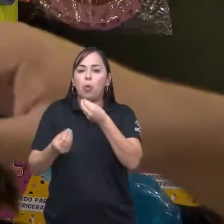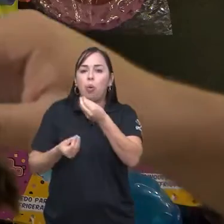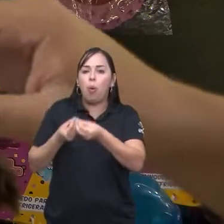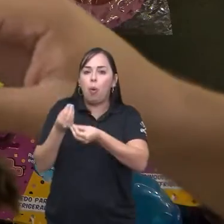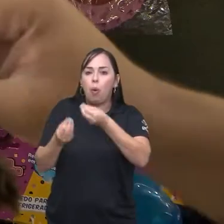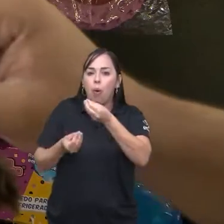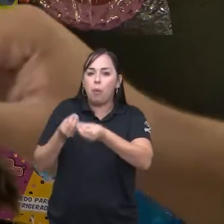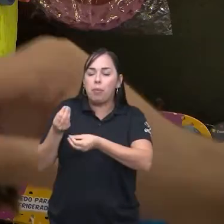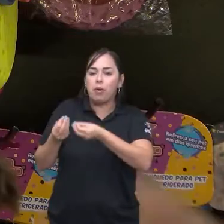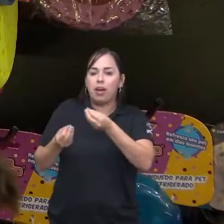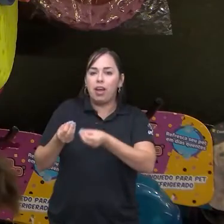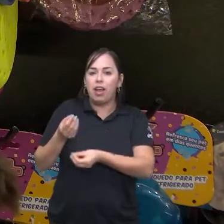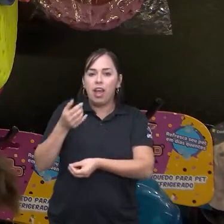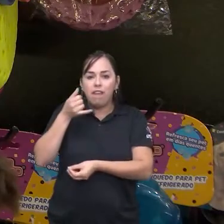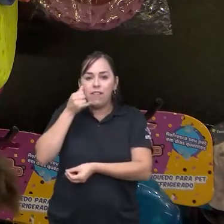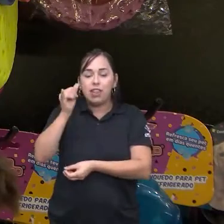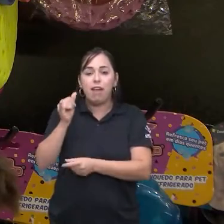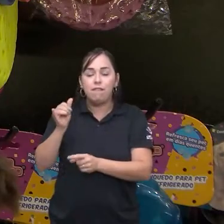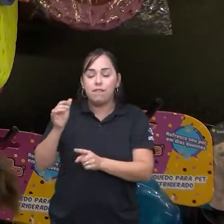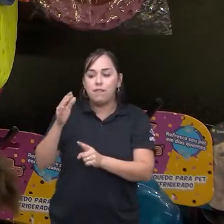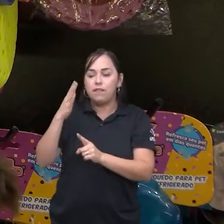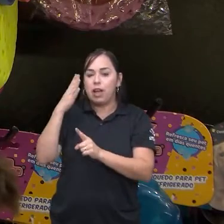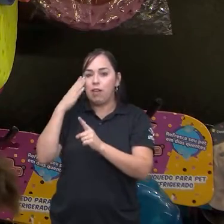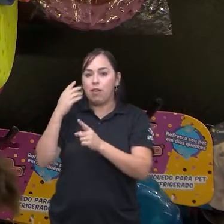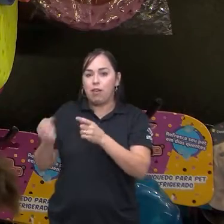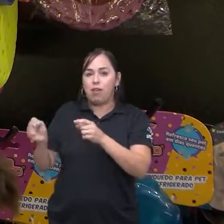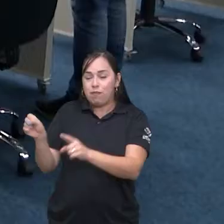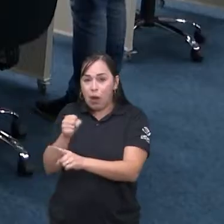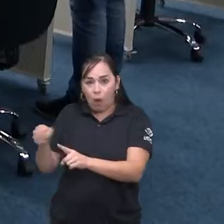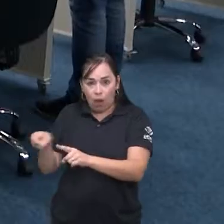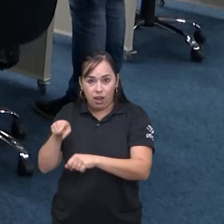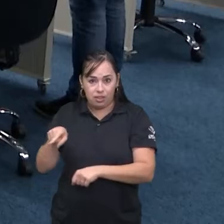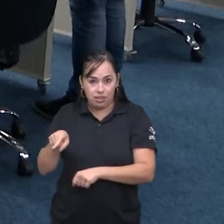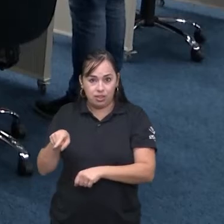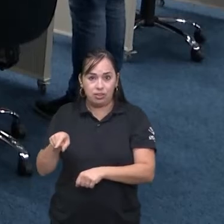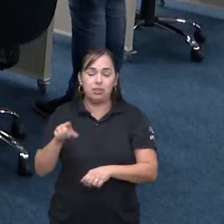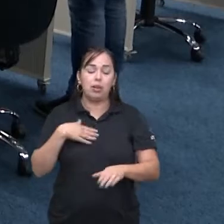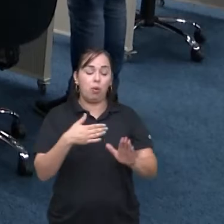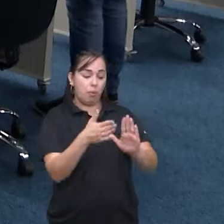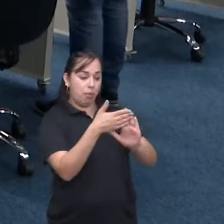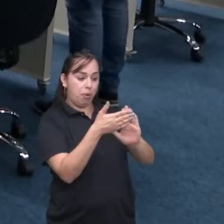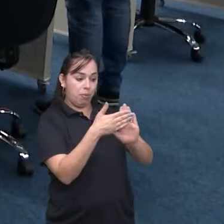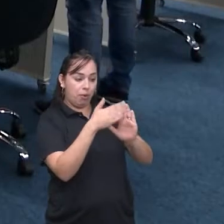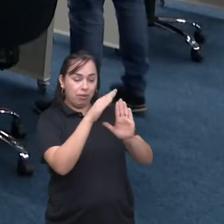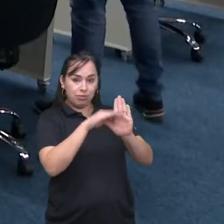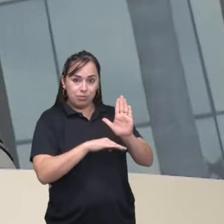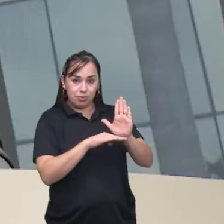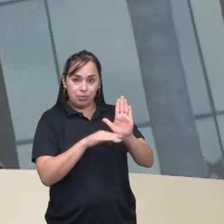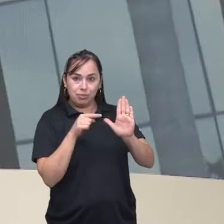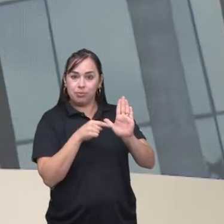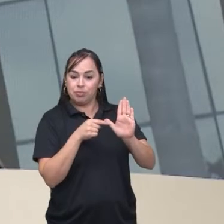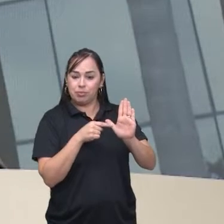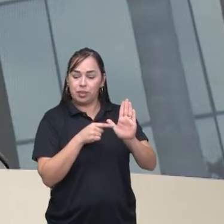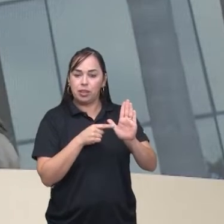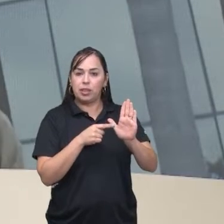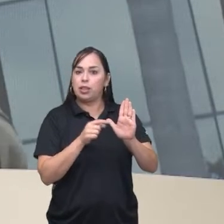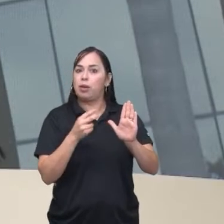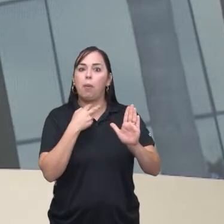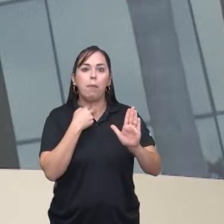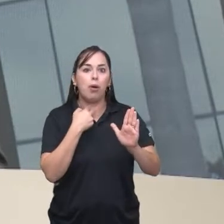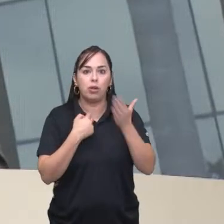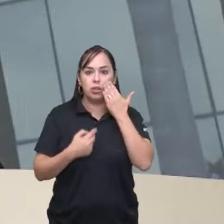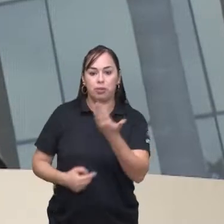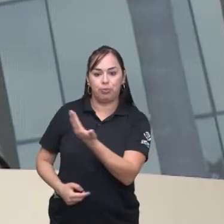o intuito de criar ainda mais mecanismos de prevenção a maus tratos, a Câmara de São José dos Campos aprovou um projeto de autoria do